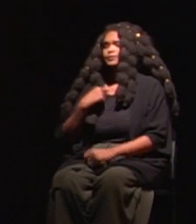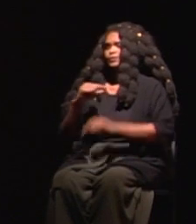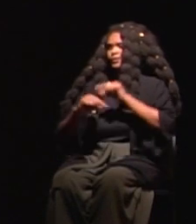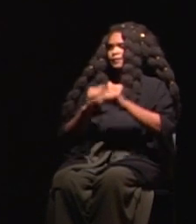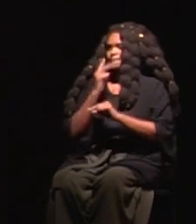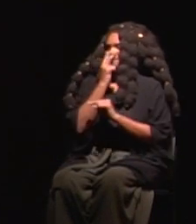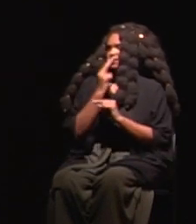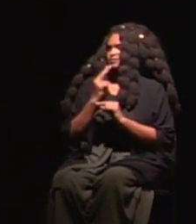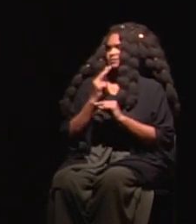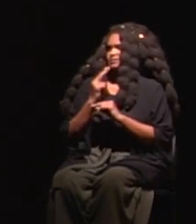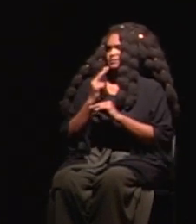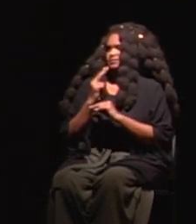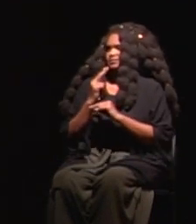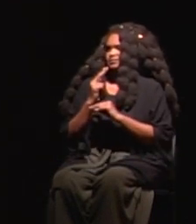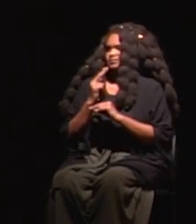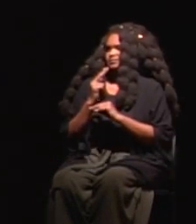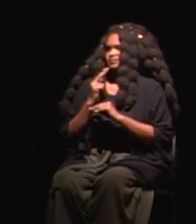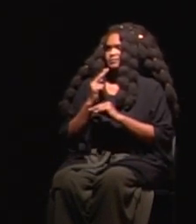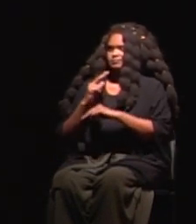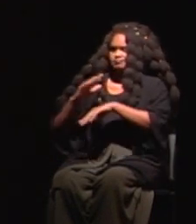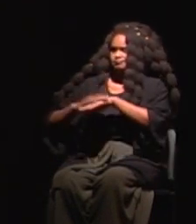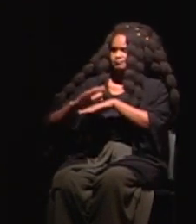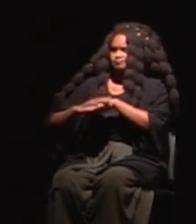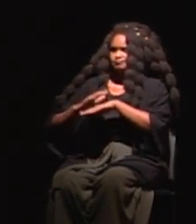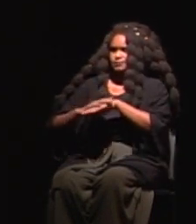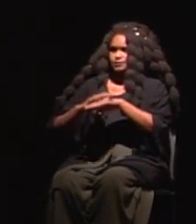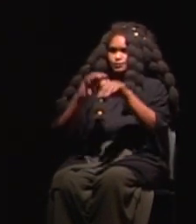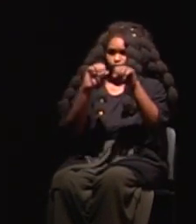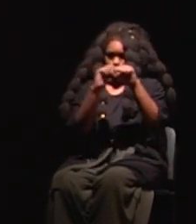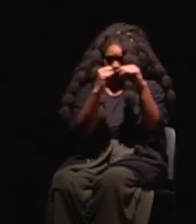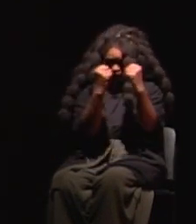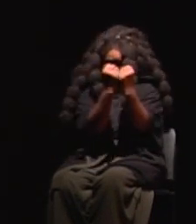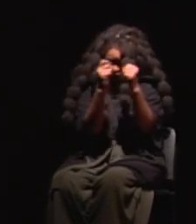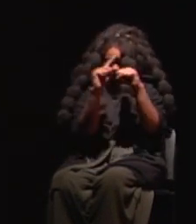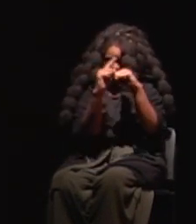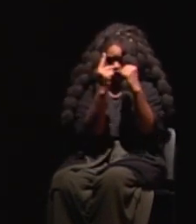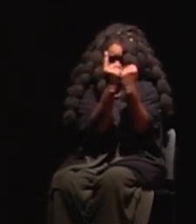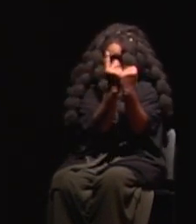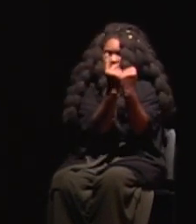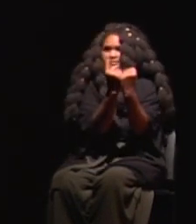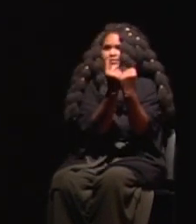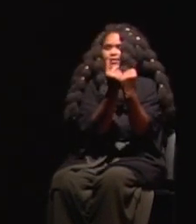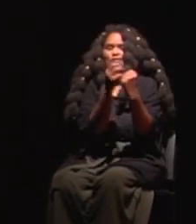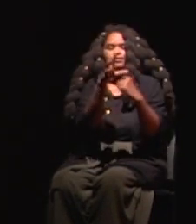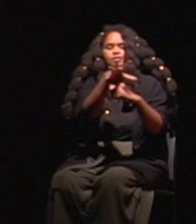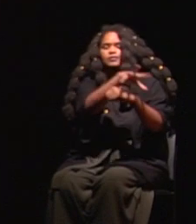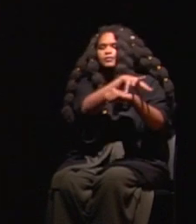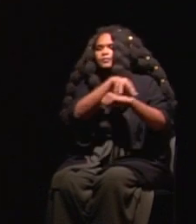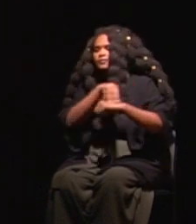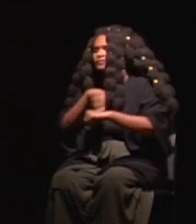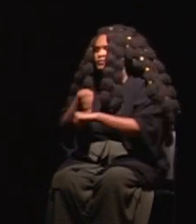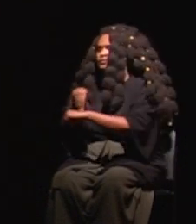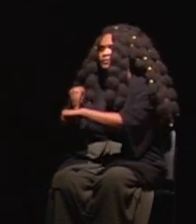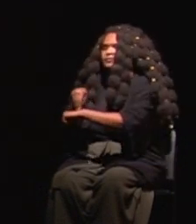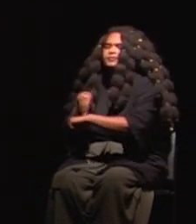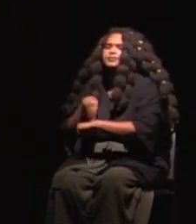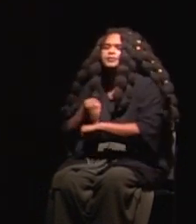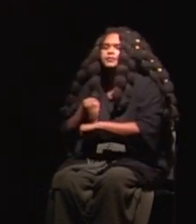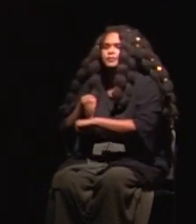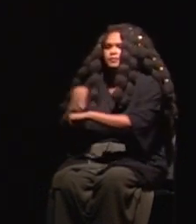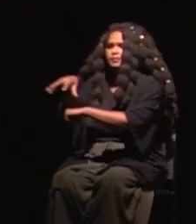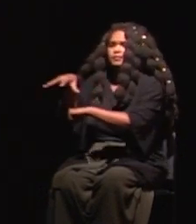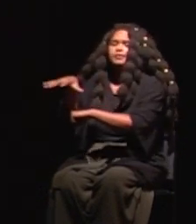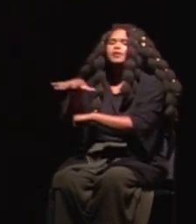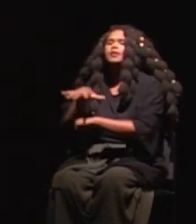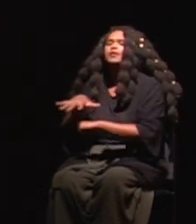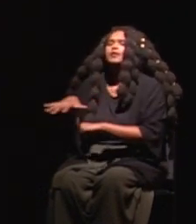operários da mediação social e trazíamos essa mediação social